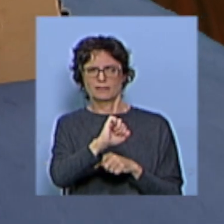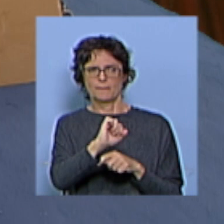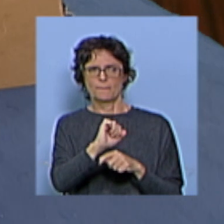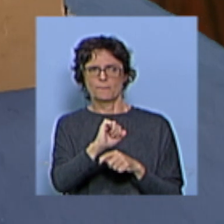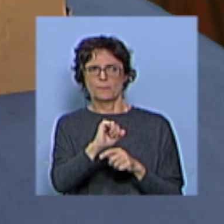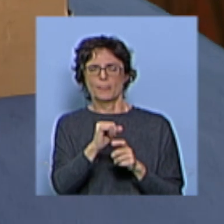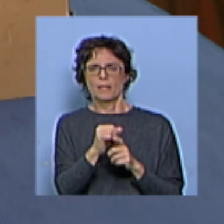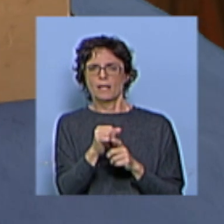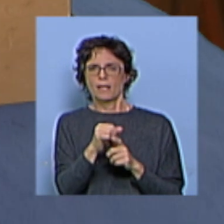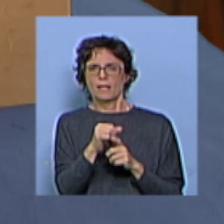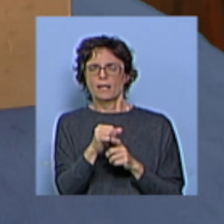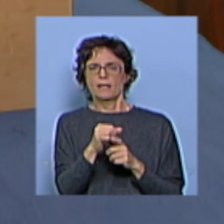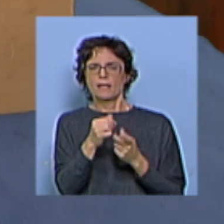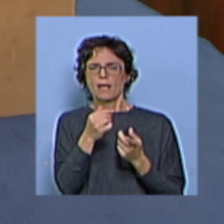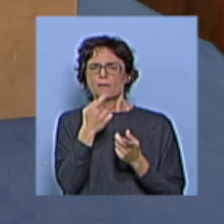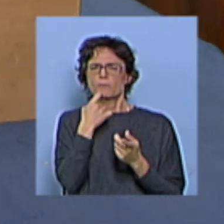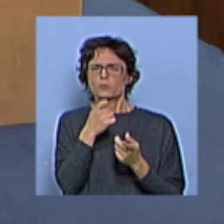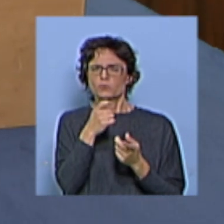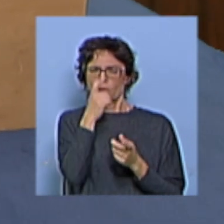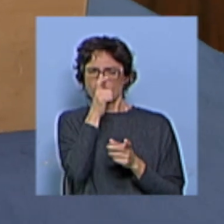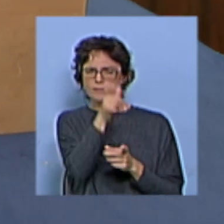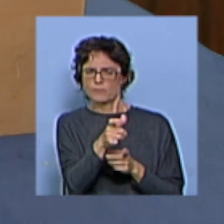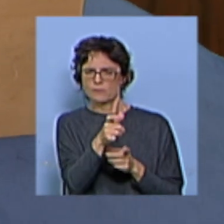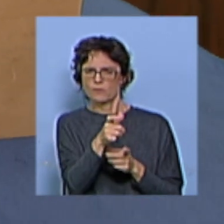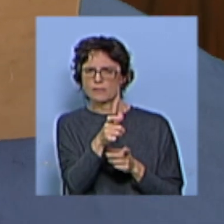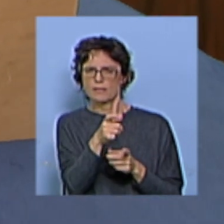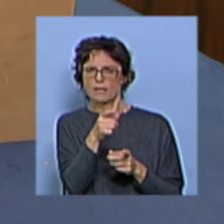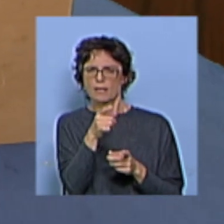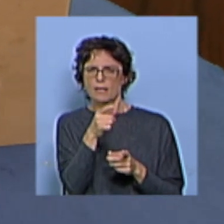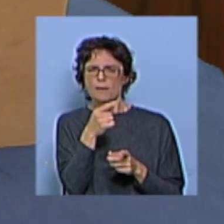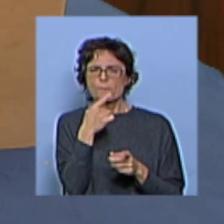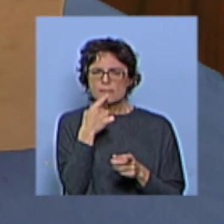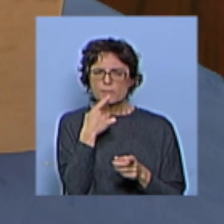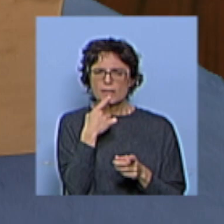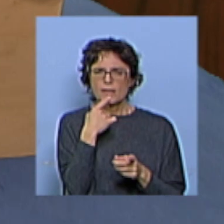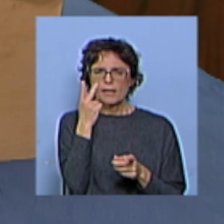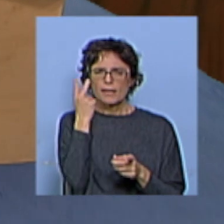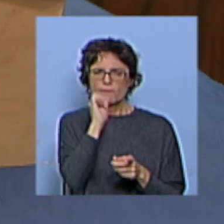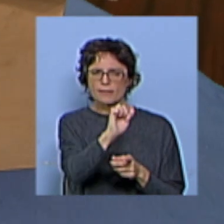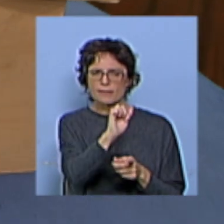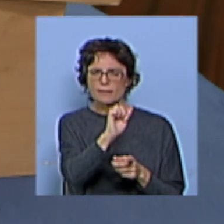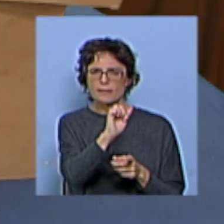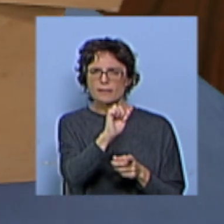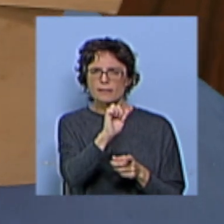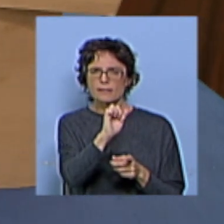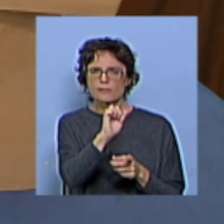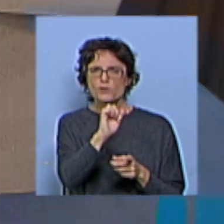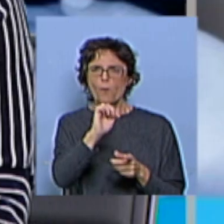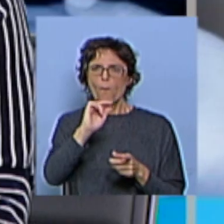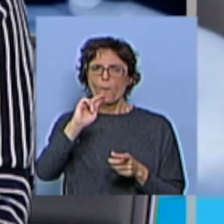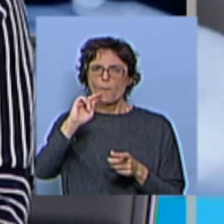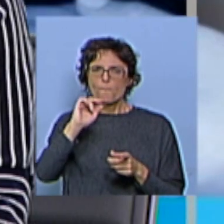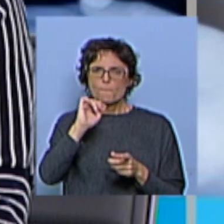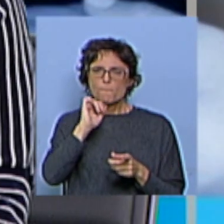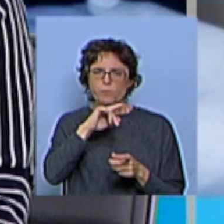estavam, do alcance do gesto que estavam a fazer. Esta noção da casa comum,